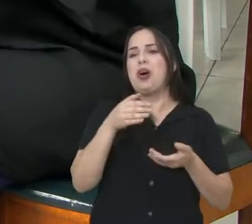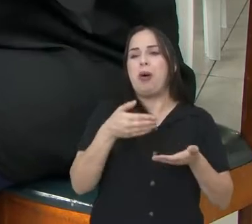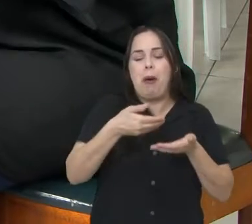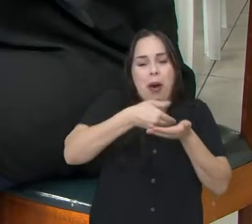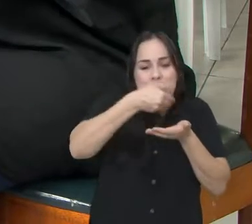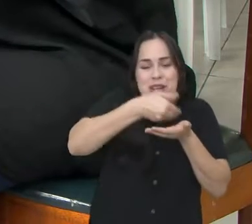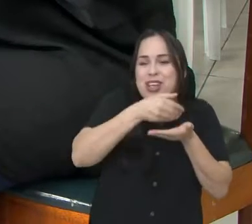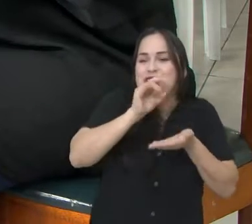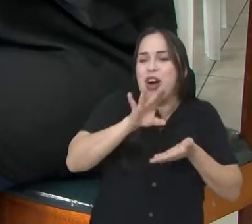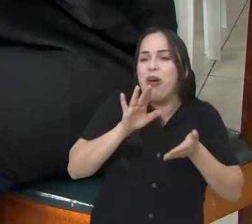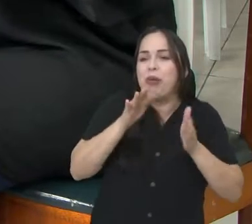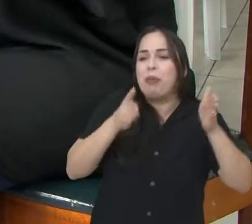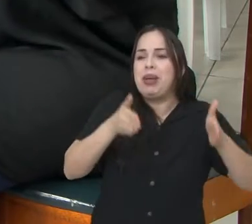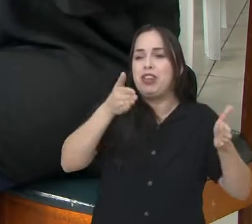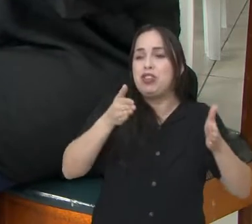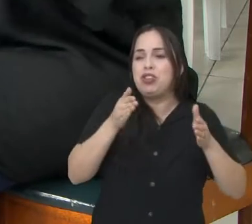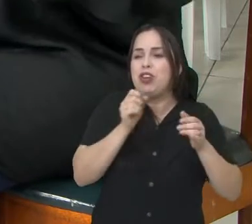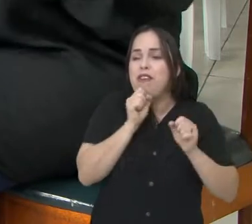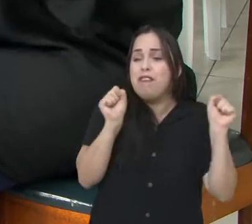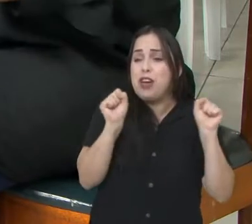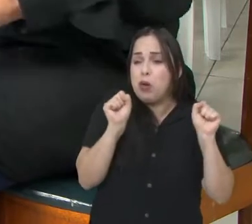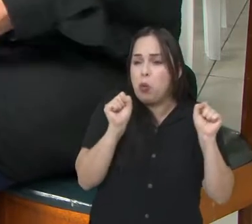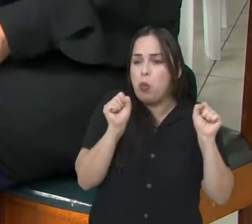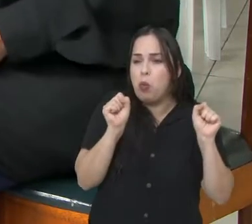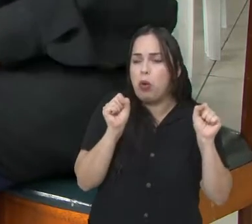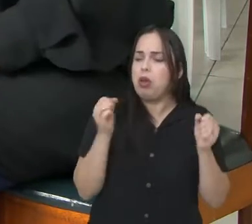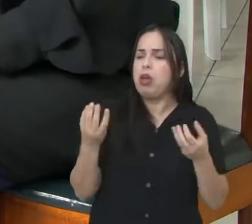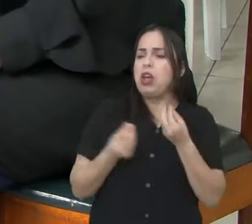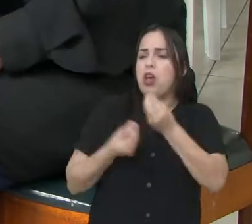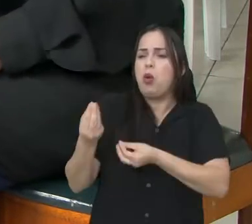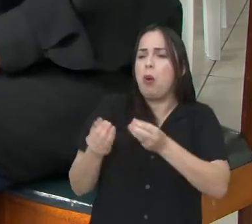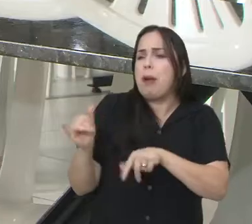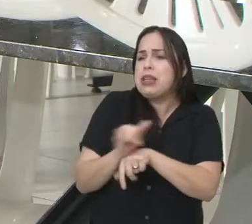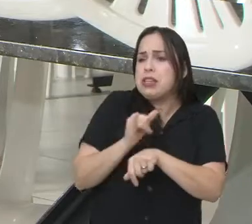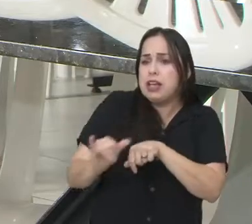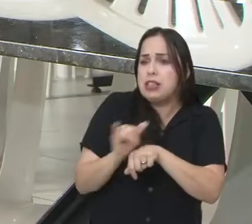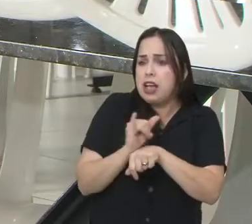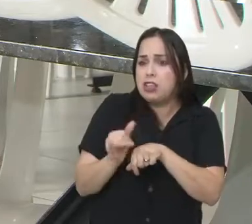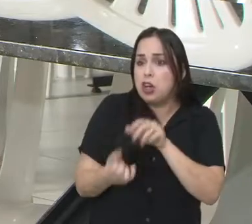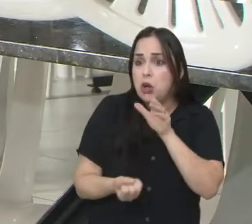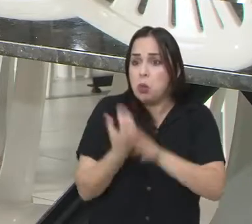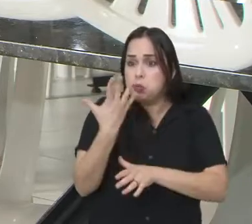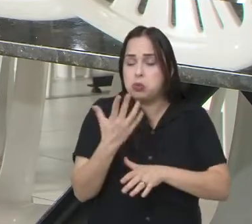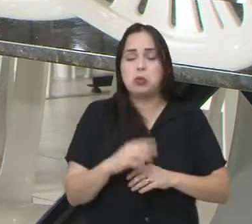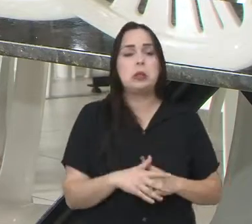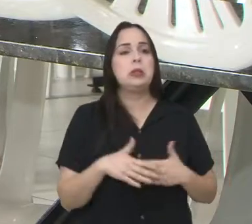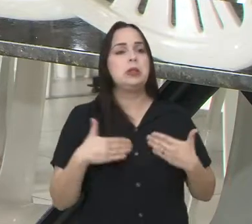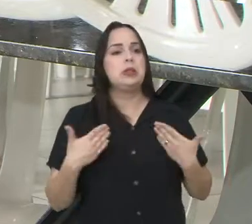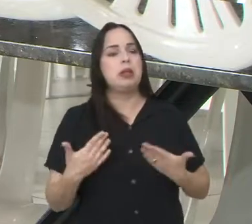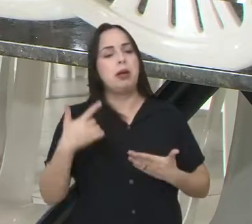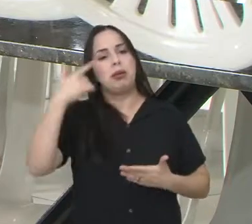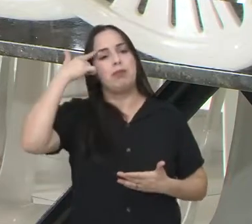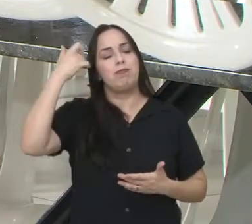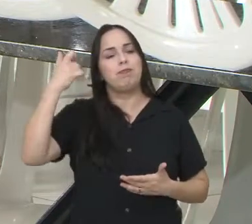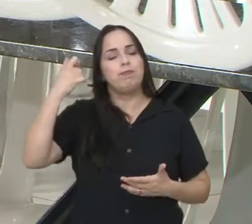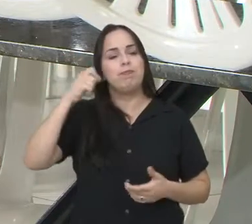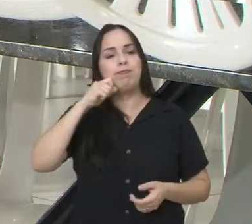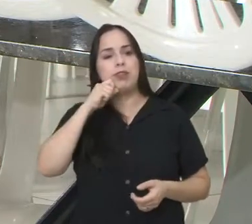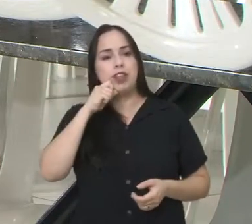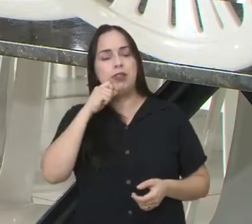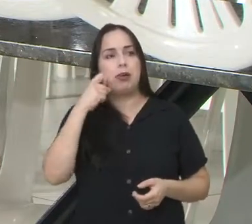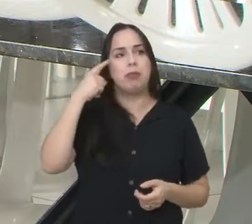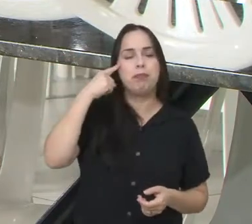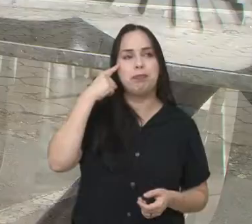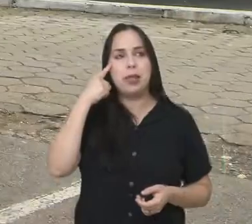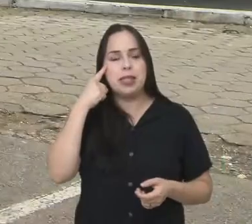né? Que ele é muito gostoso. E como é que foi essa diversificação? E aí foi quando eu parti para, poxa, vamos